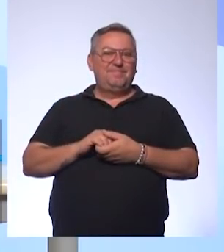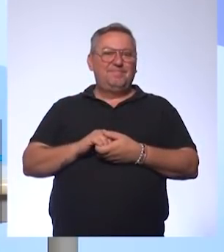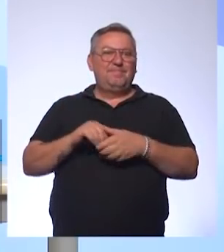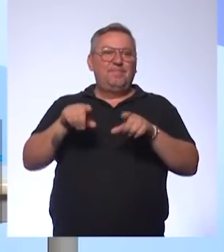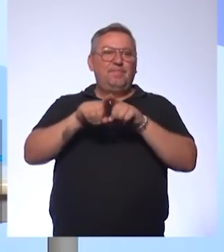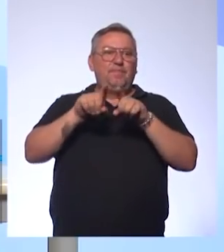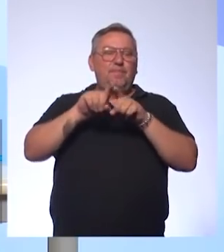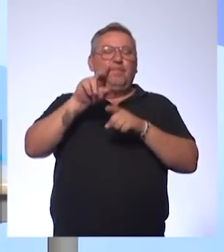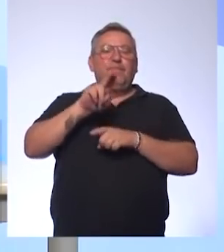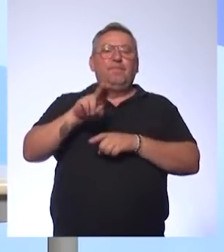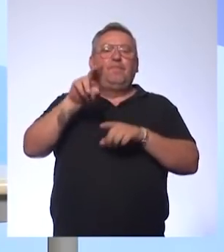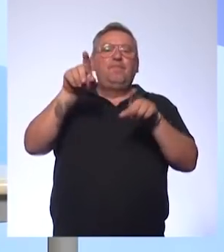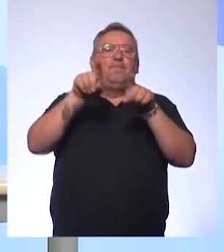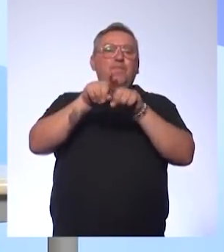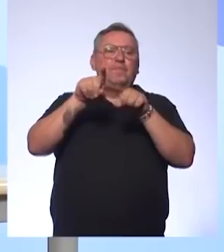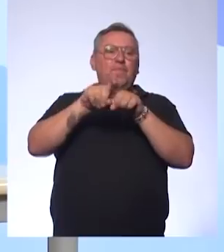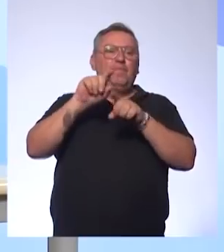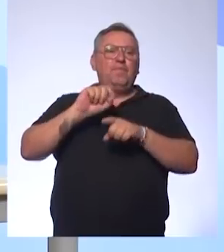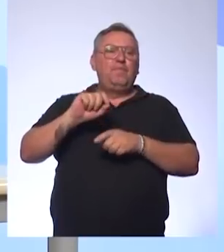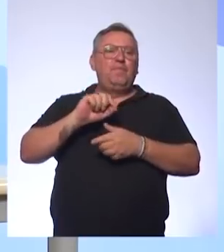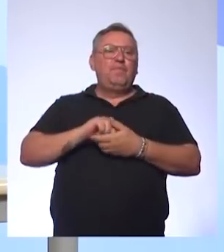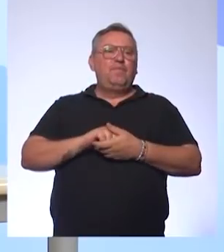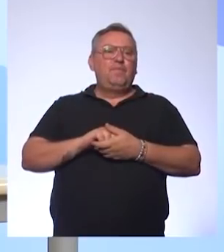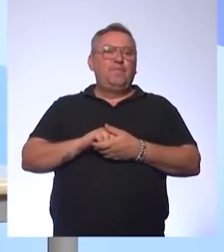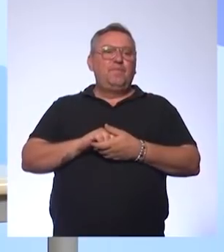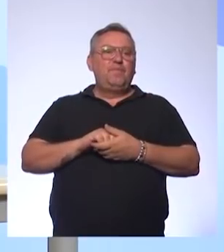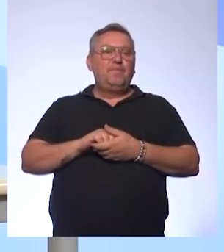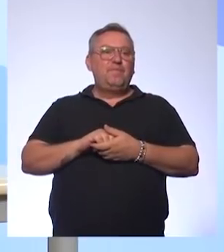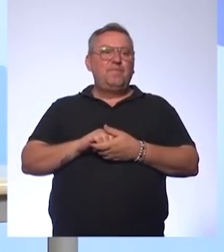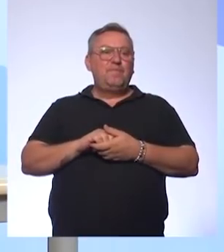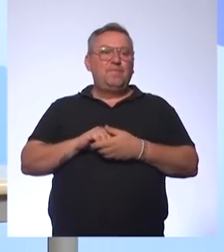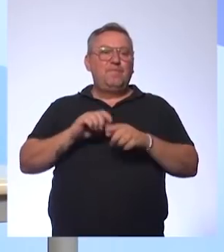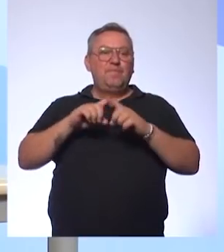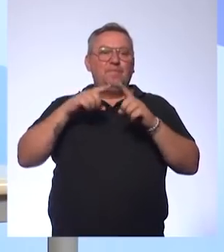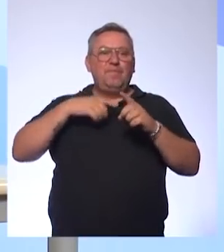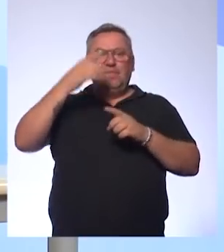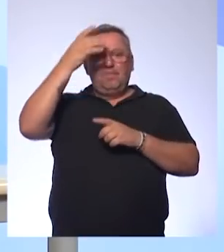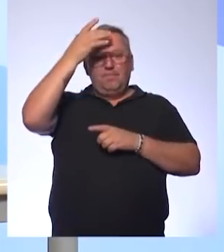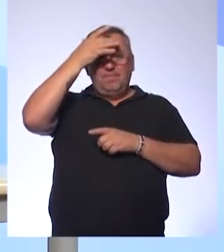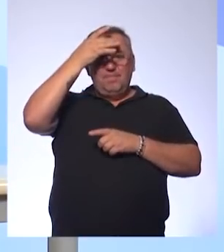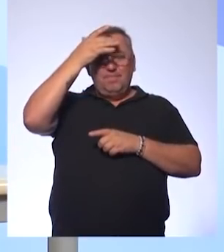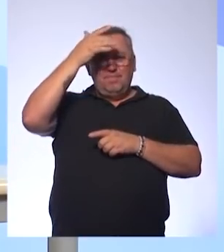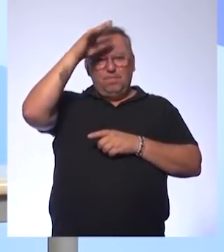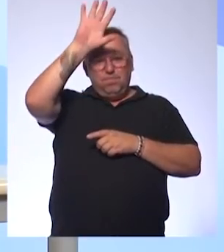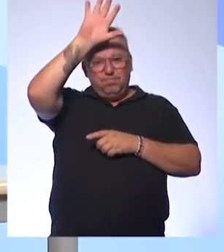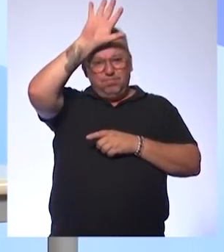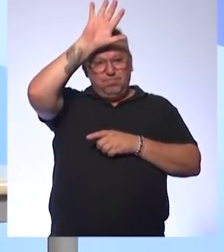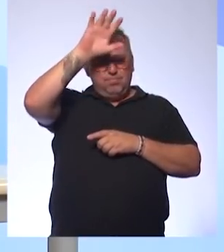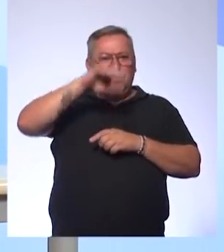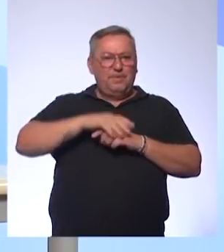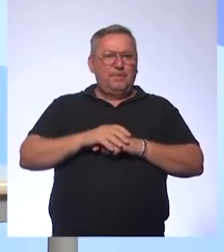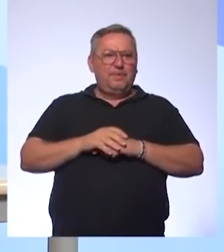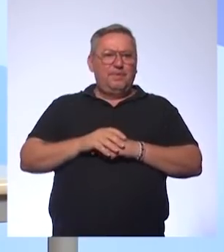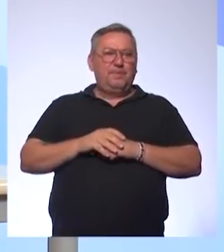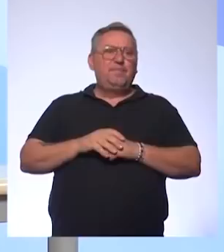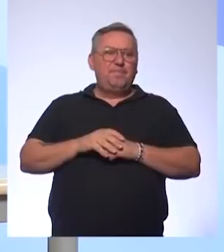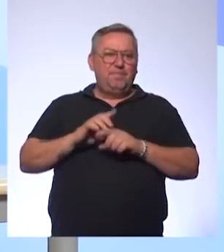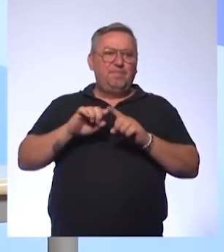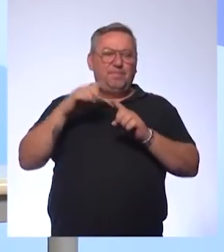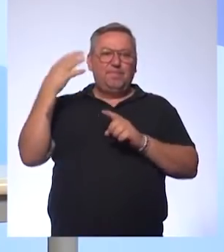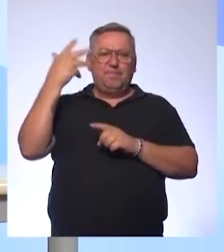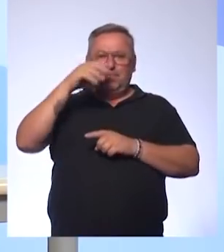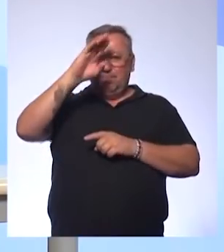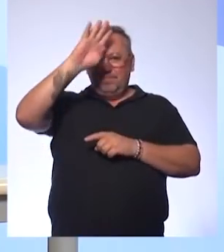E a gente vai usar aqui essa armadura, eu acho. É, tipo um capacete, né? Tipo um